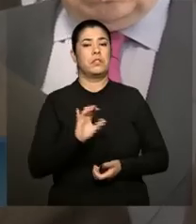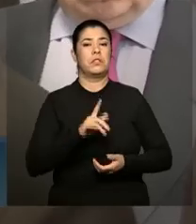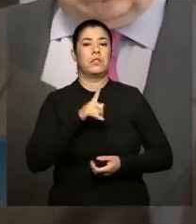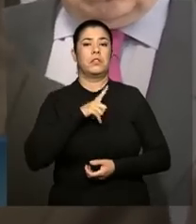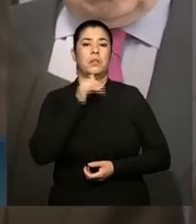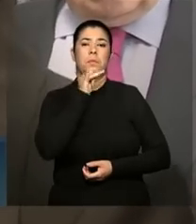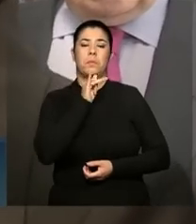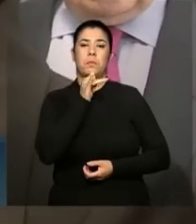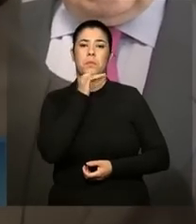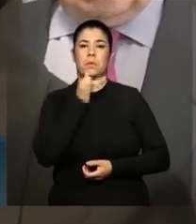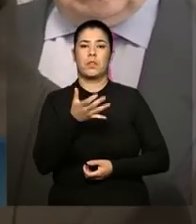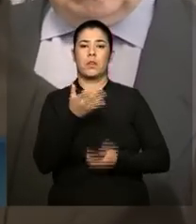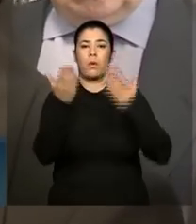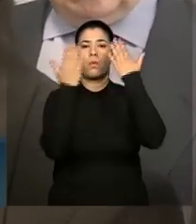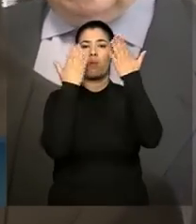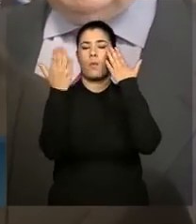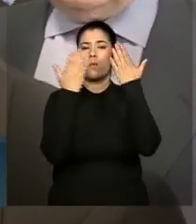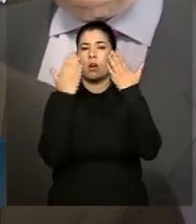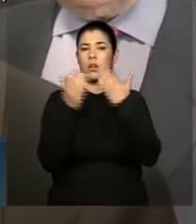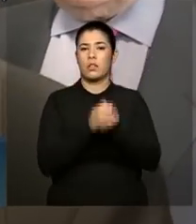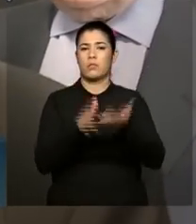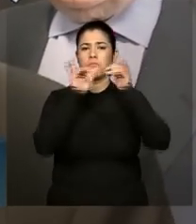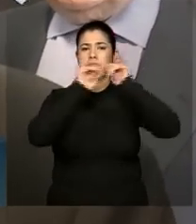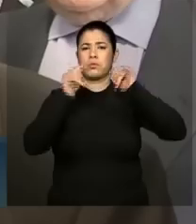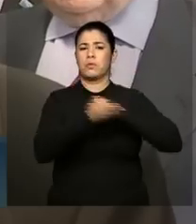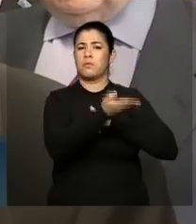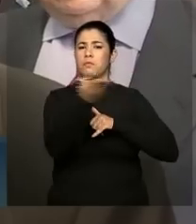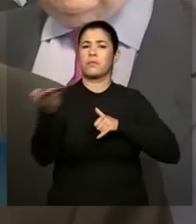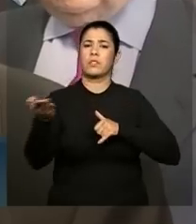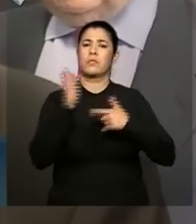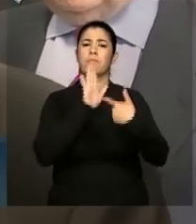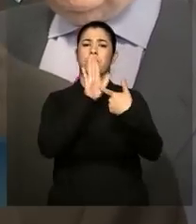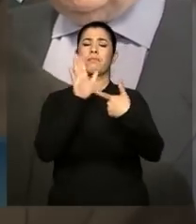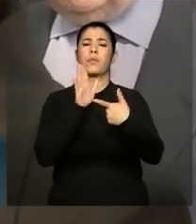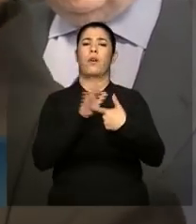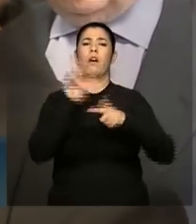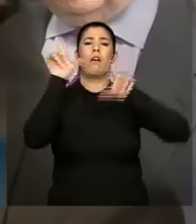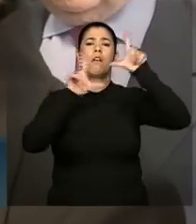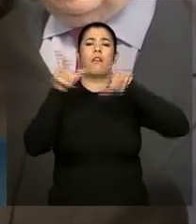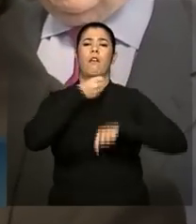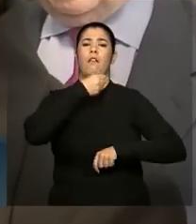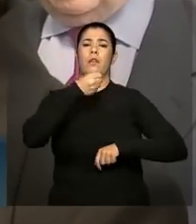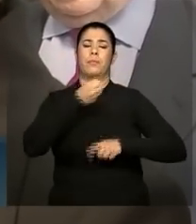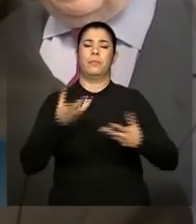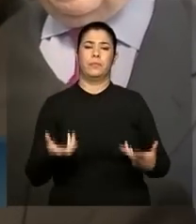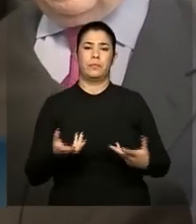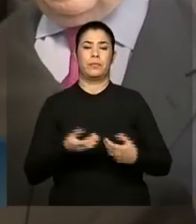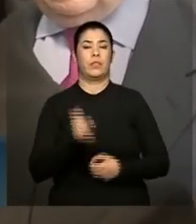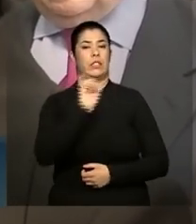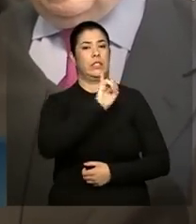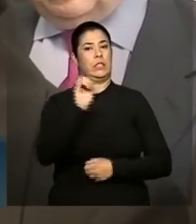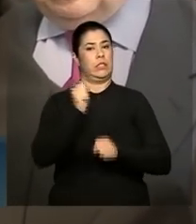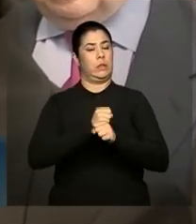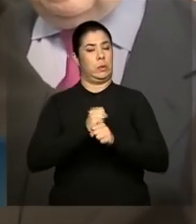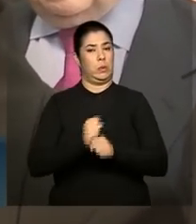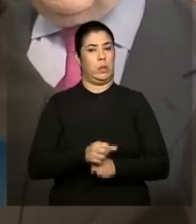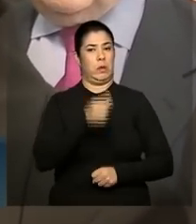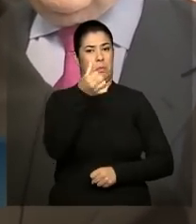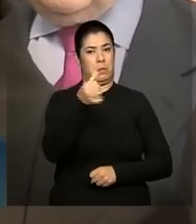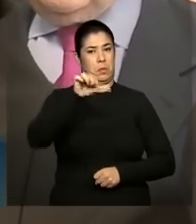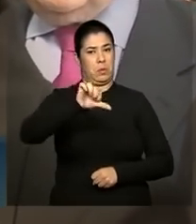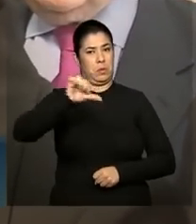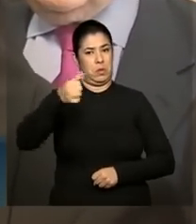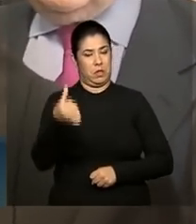a gente olhando os dados que vocês mesmos divulgam nos jornais. Se em 96,